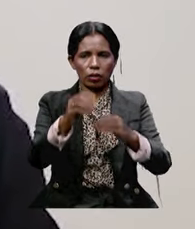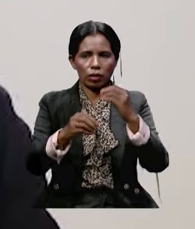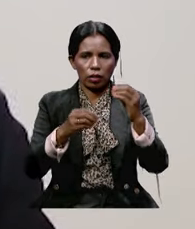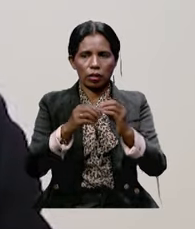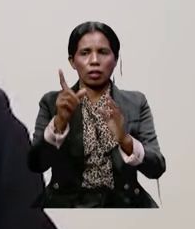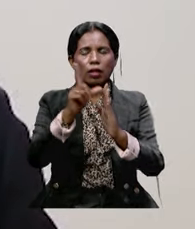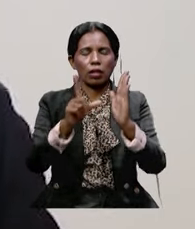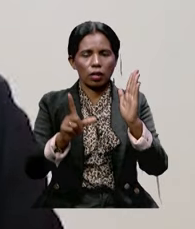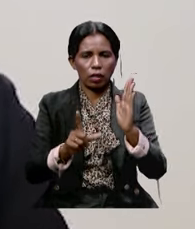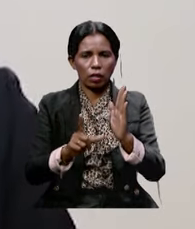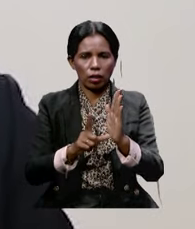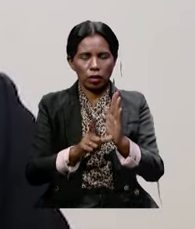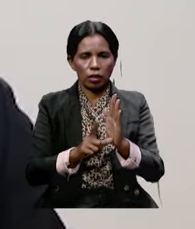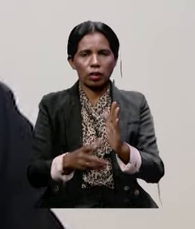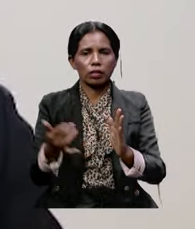lei neve maca